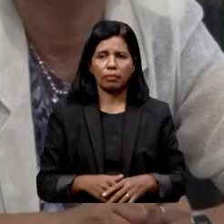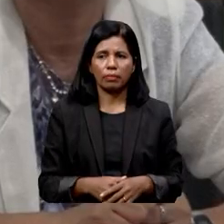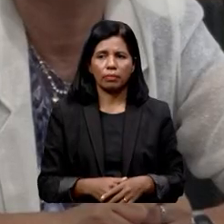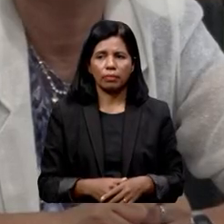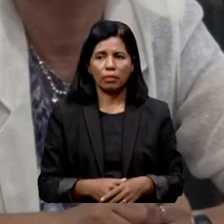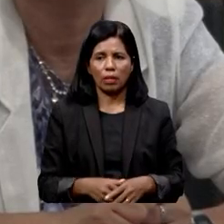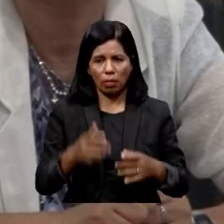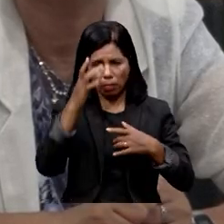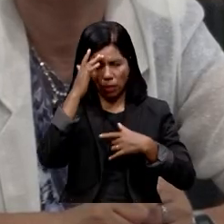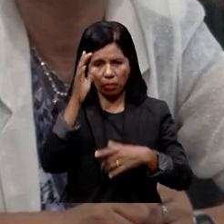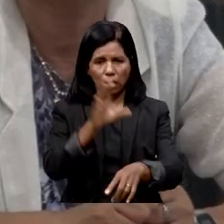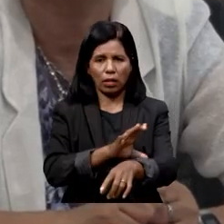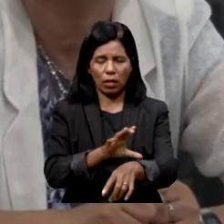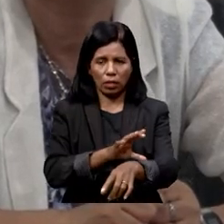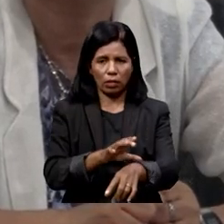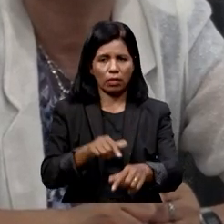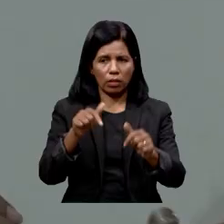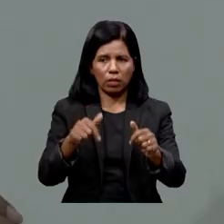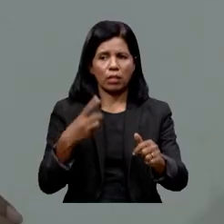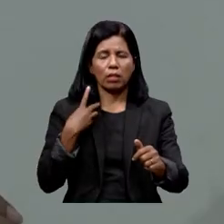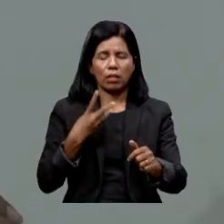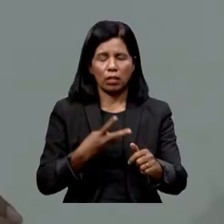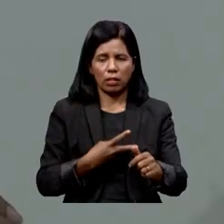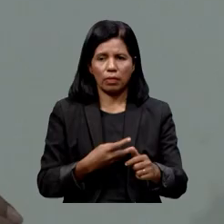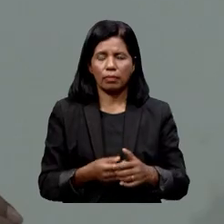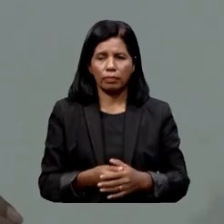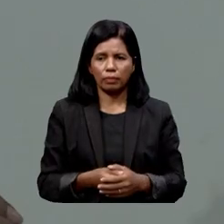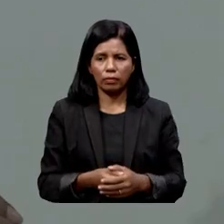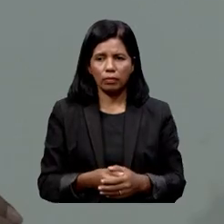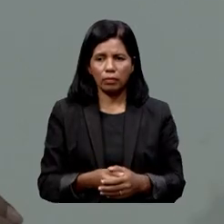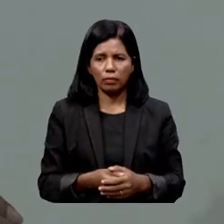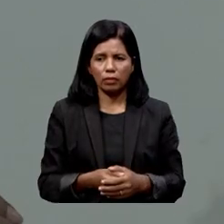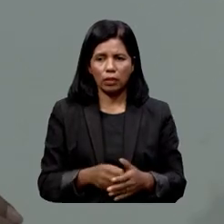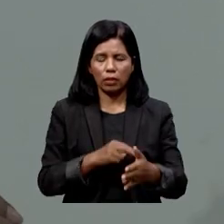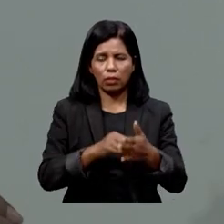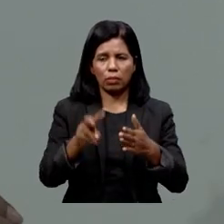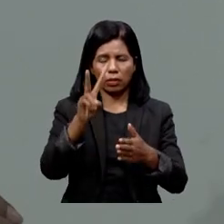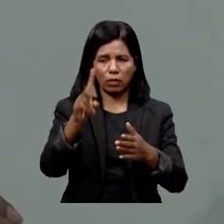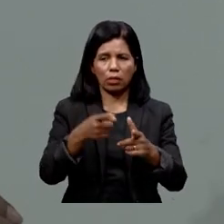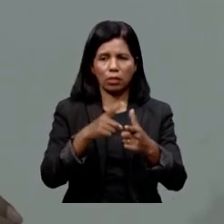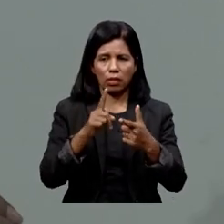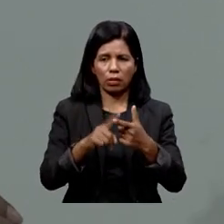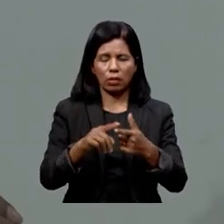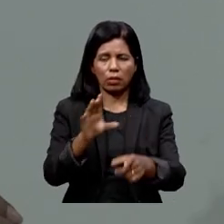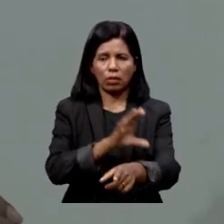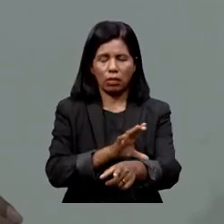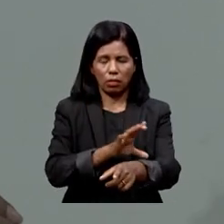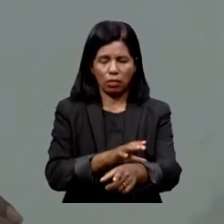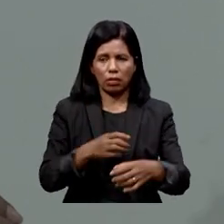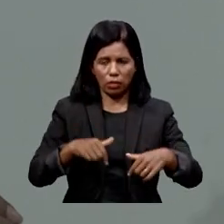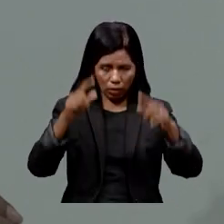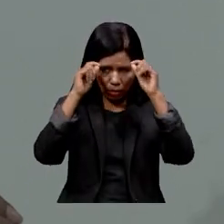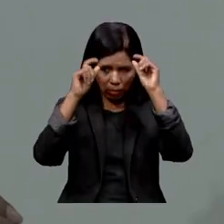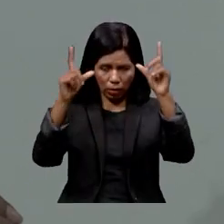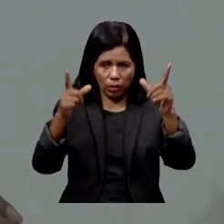moras ba cancro service ne ita número 2 depois de cancro susun e a Timor